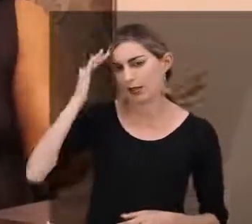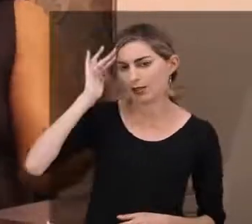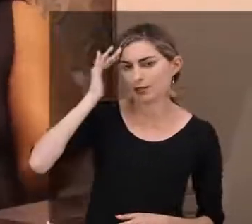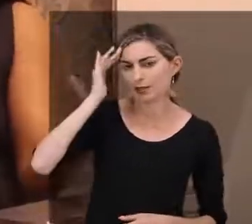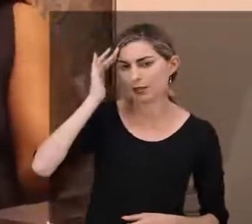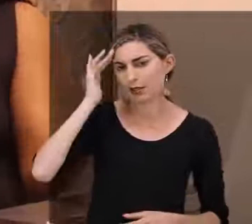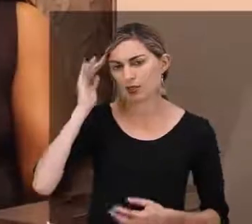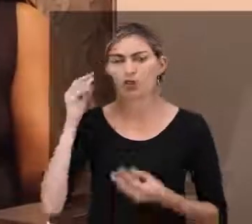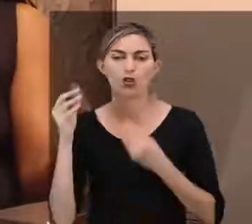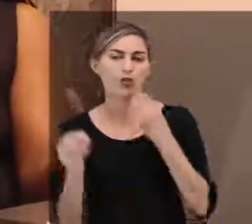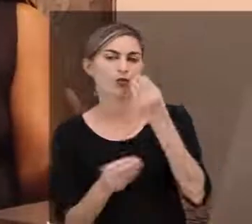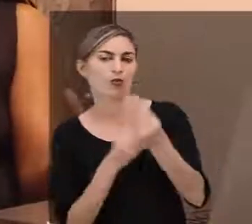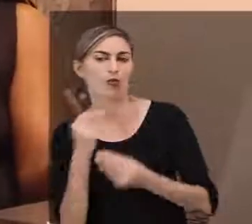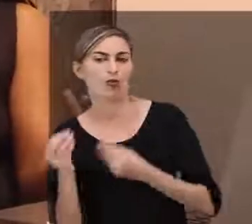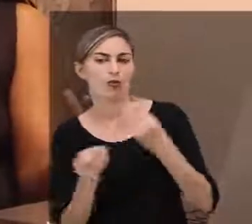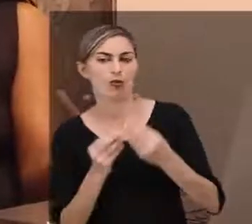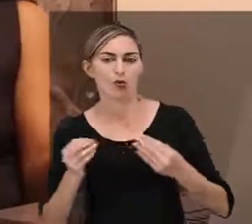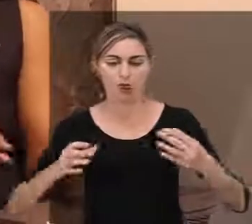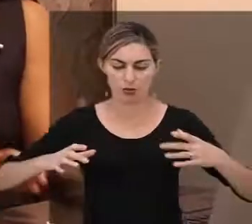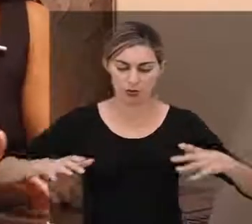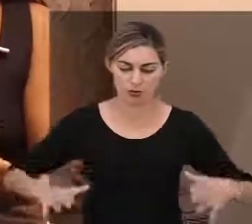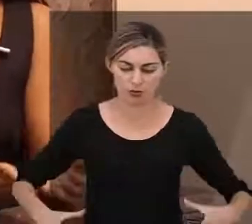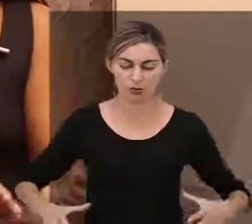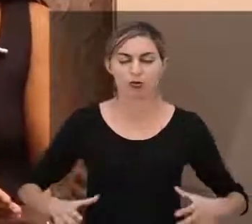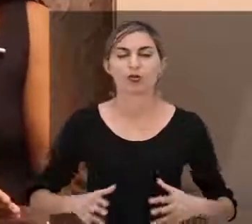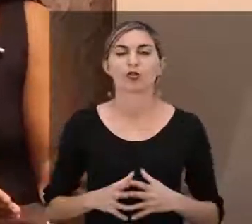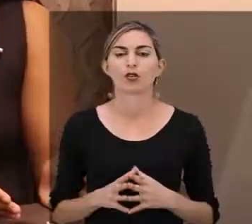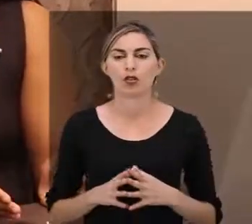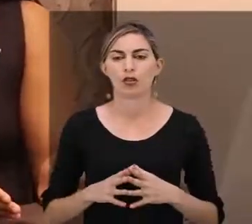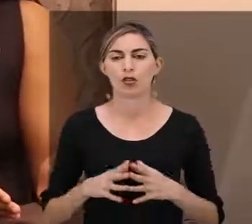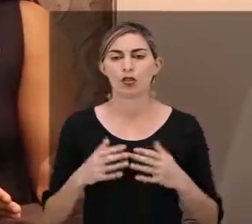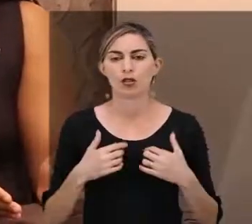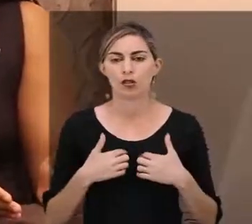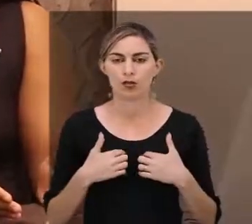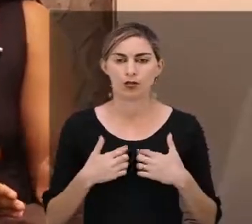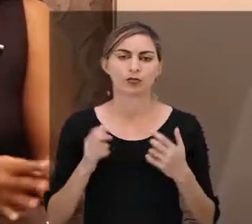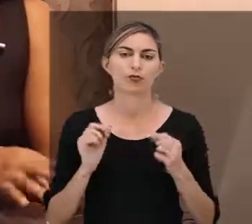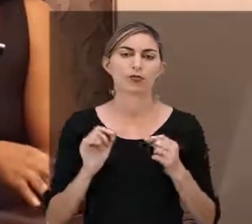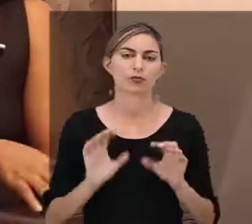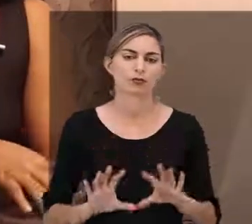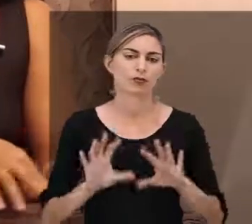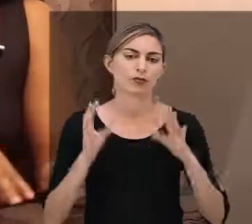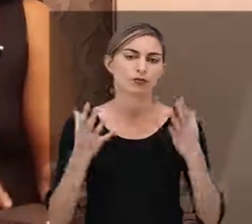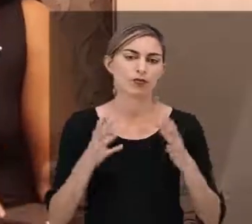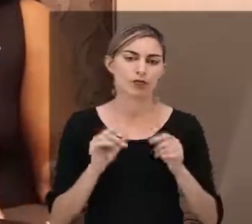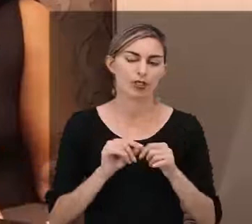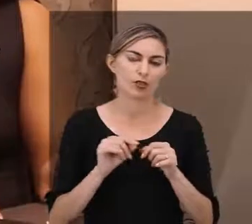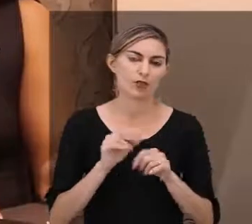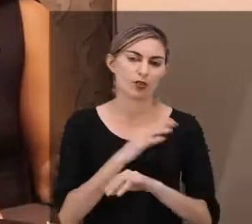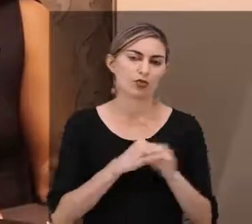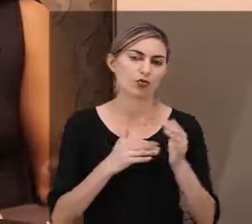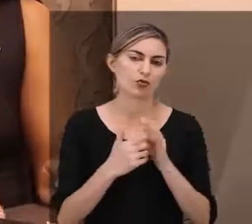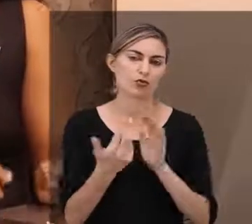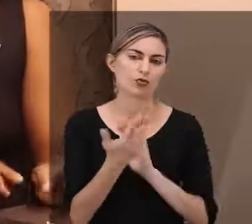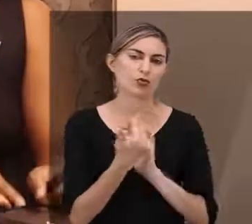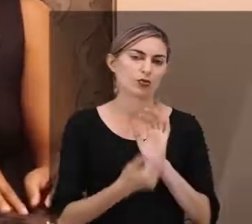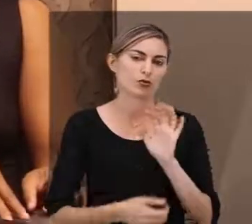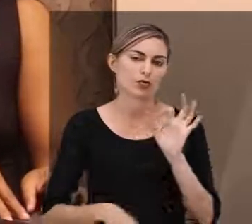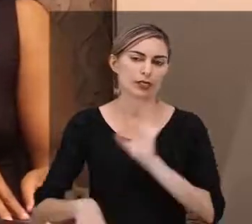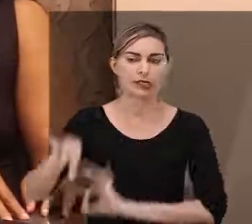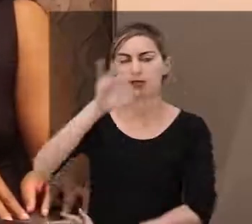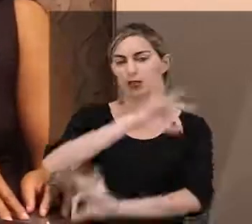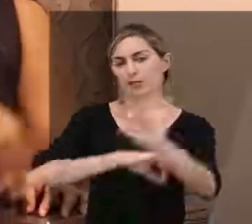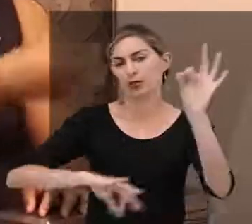entender como é que vai ser realmente o espaço dele. Obviamente, André, que o que é que acontece? A gente faz toda essa parte decorativa no